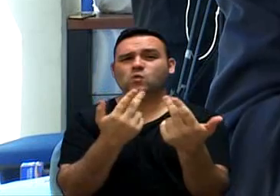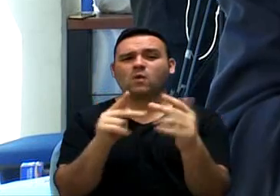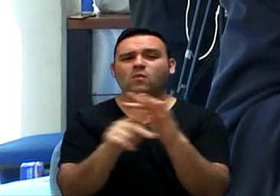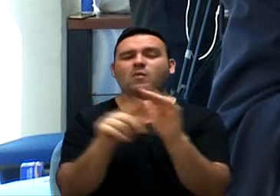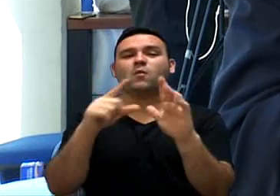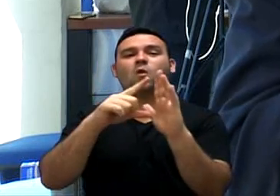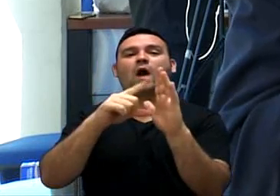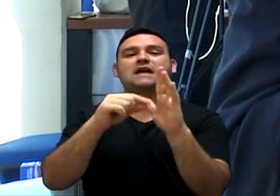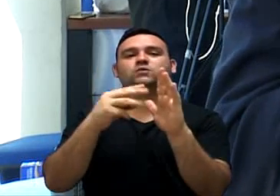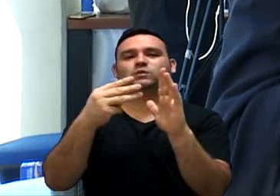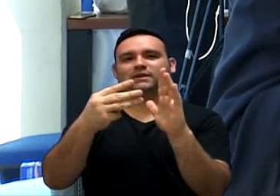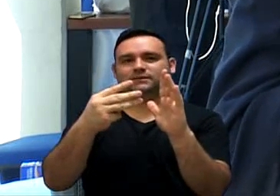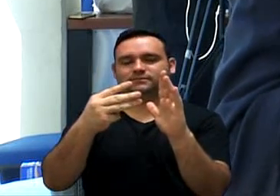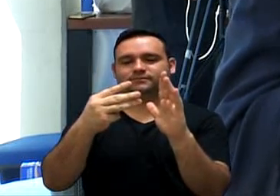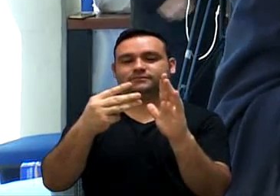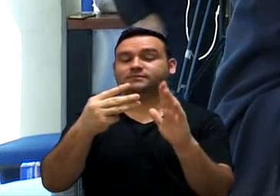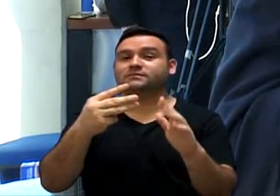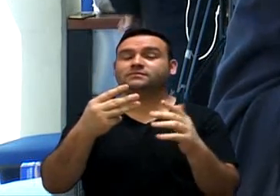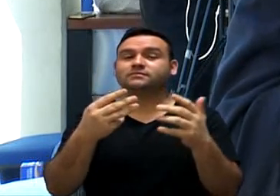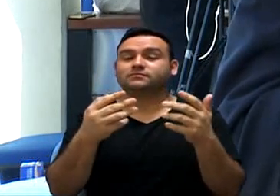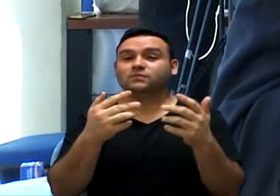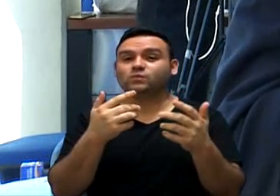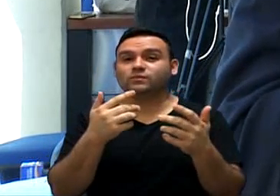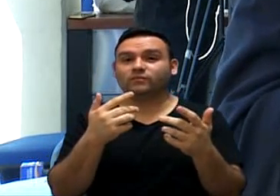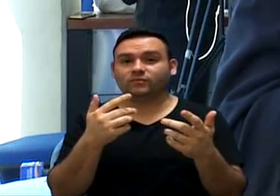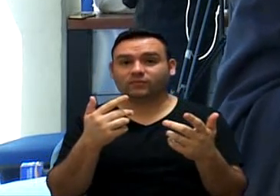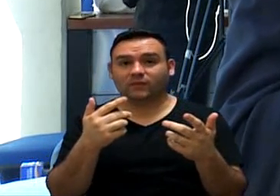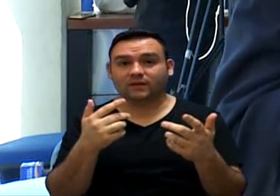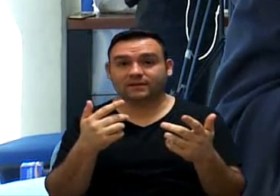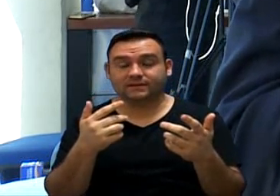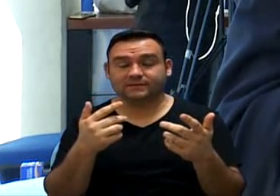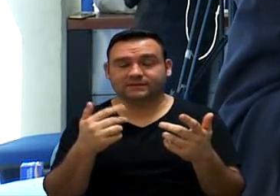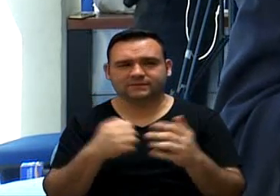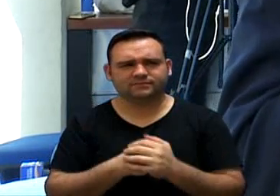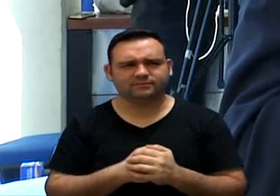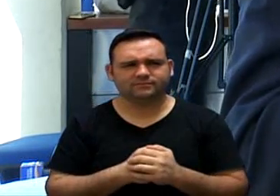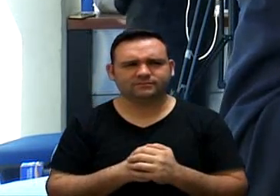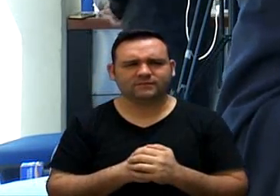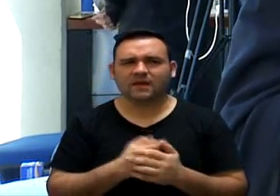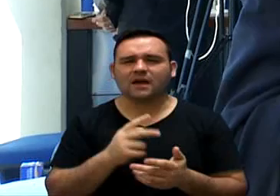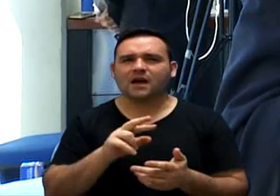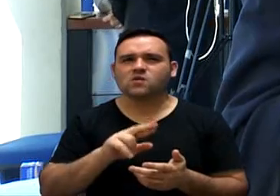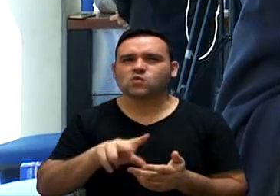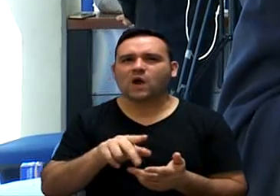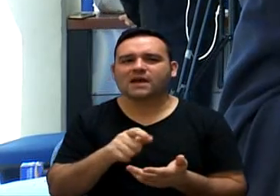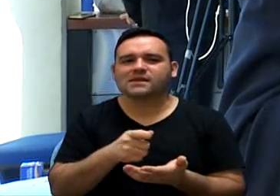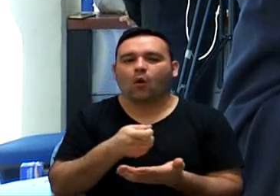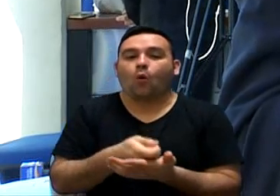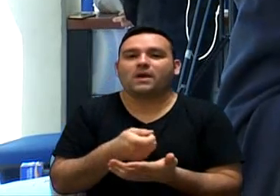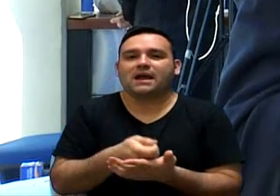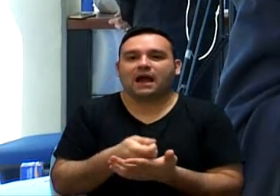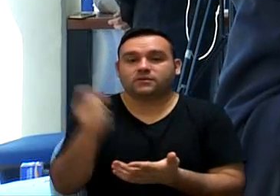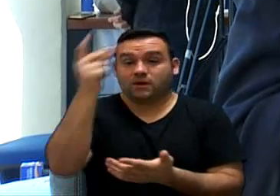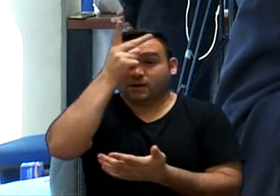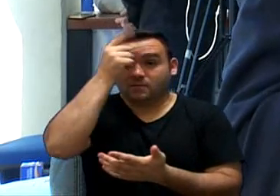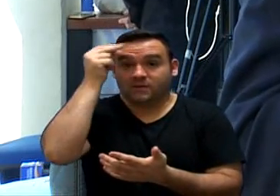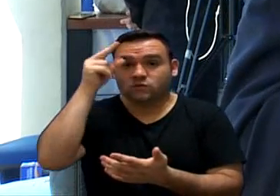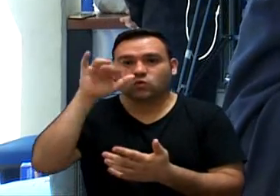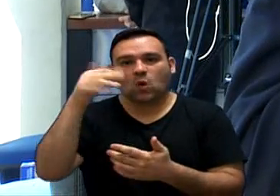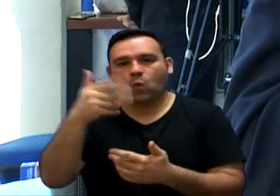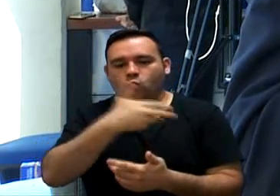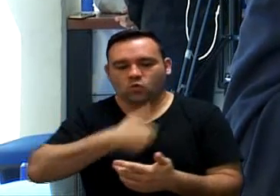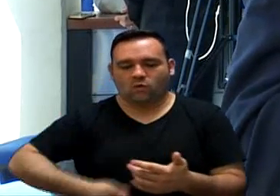do artigo 3º, ele não infringe, não obriga o poder público